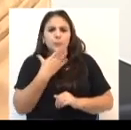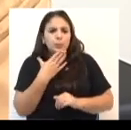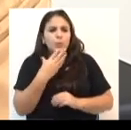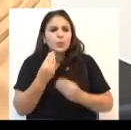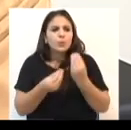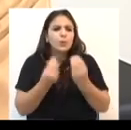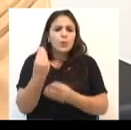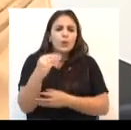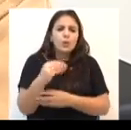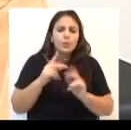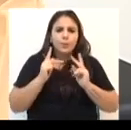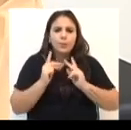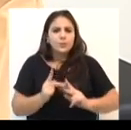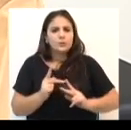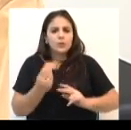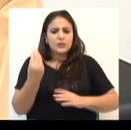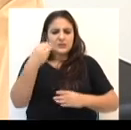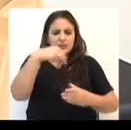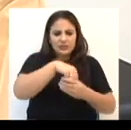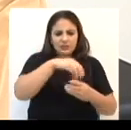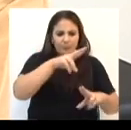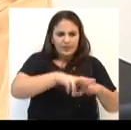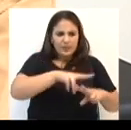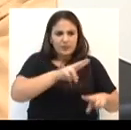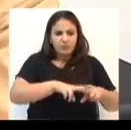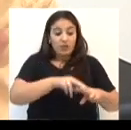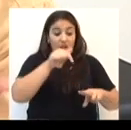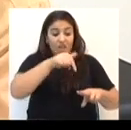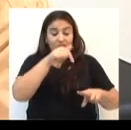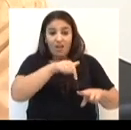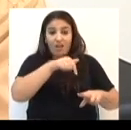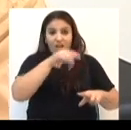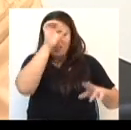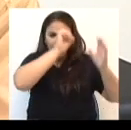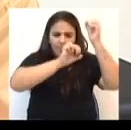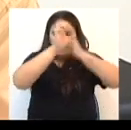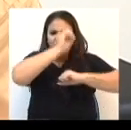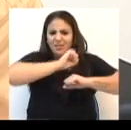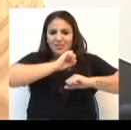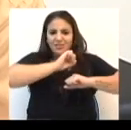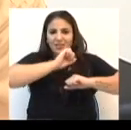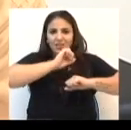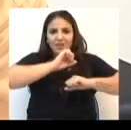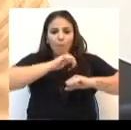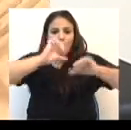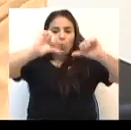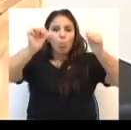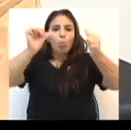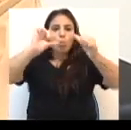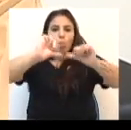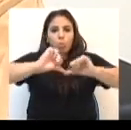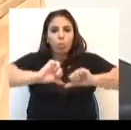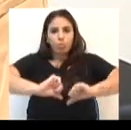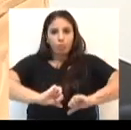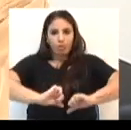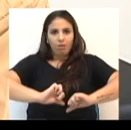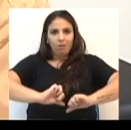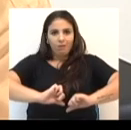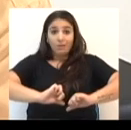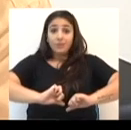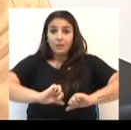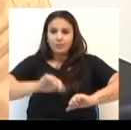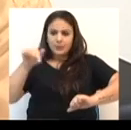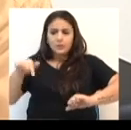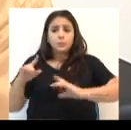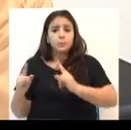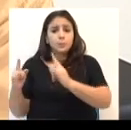uma pessoa num presídio, quando ela vai aprender a ficar mais malfeitora que ela era. Nós temos que ter presídios que também